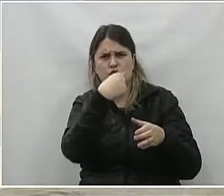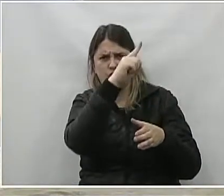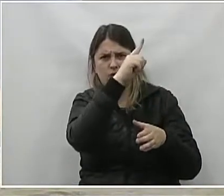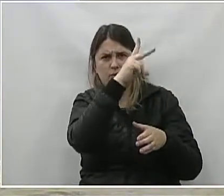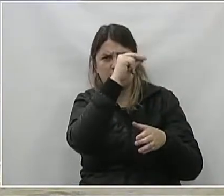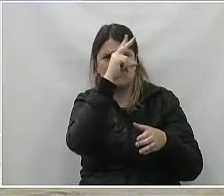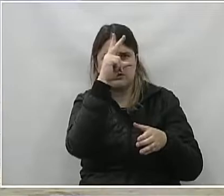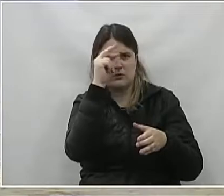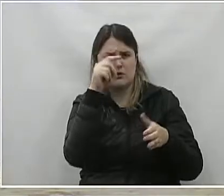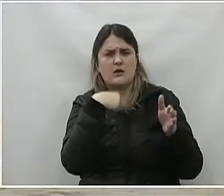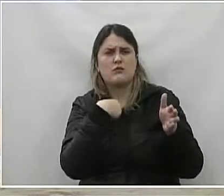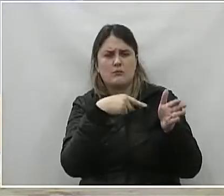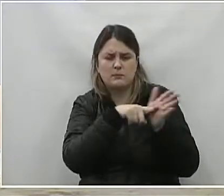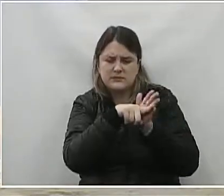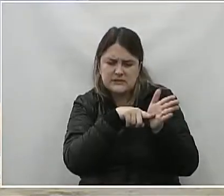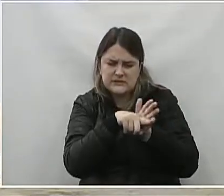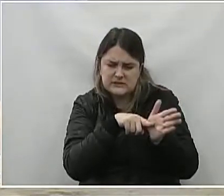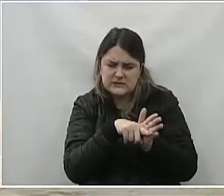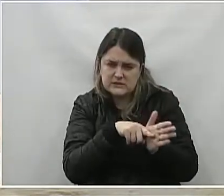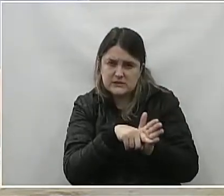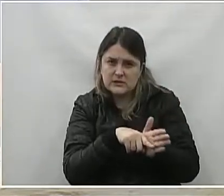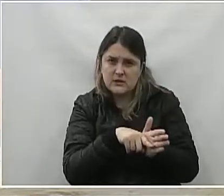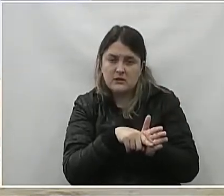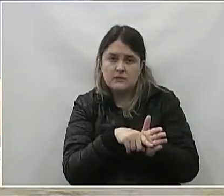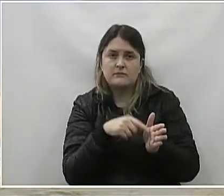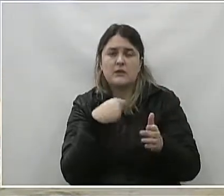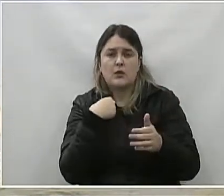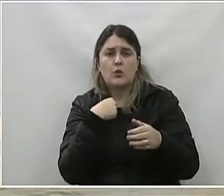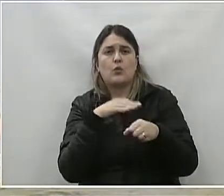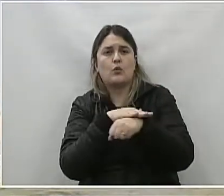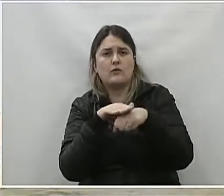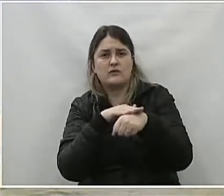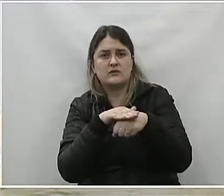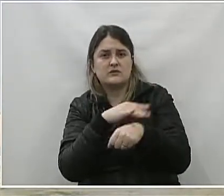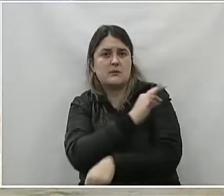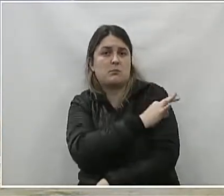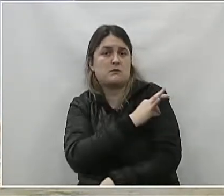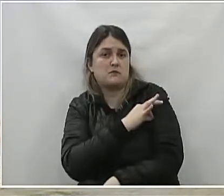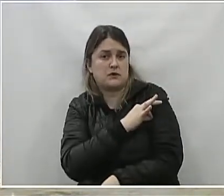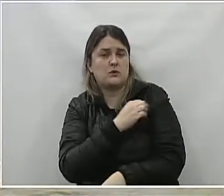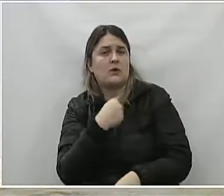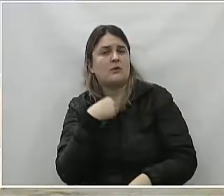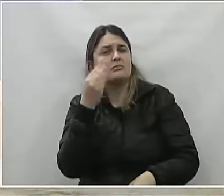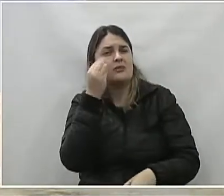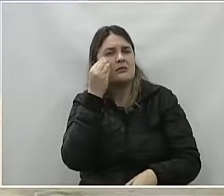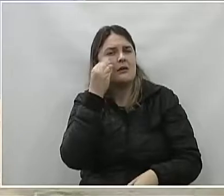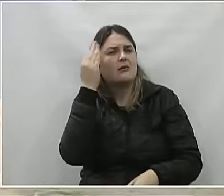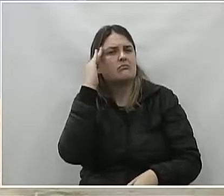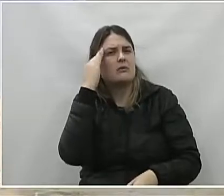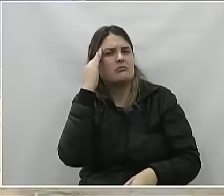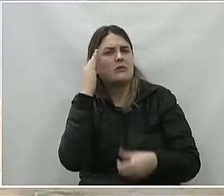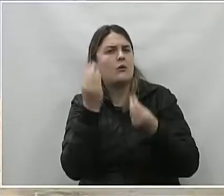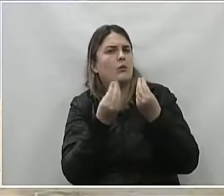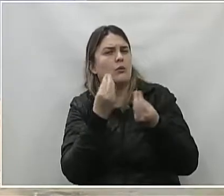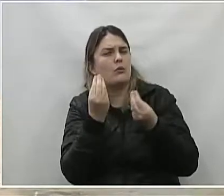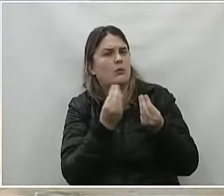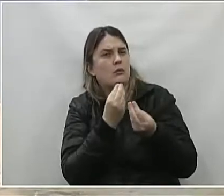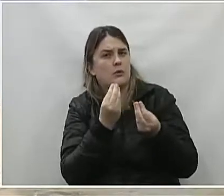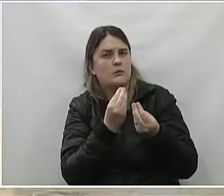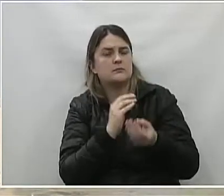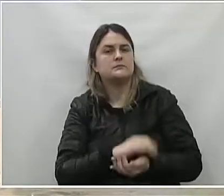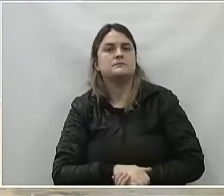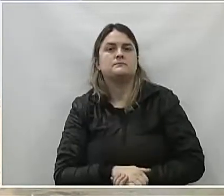para buscar mais informação referente a esse caso, conversei com o executivo, tentei entender a situação,